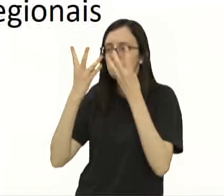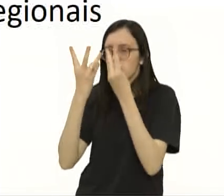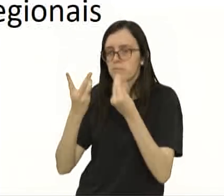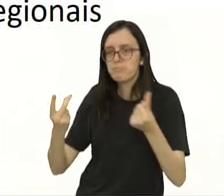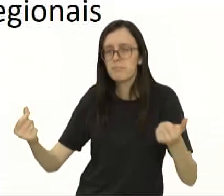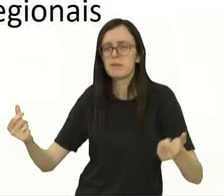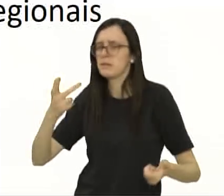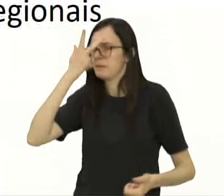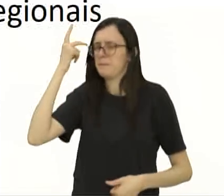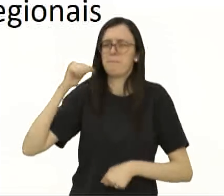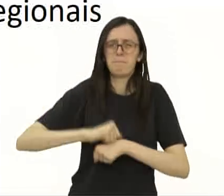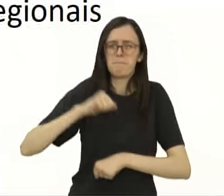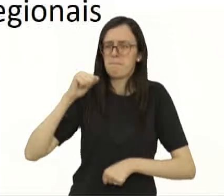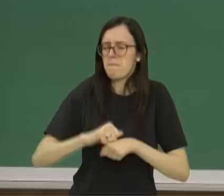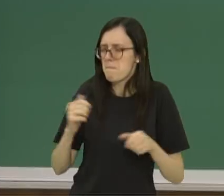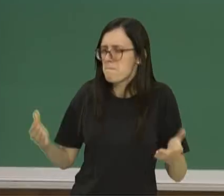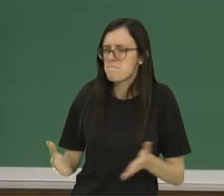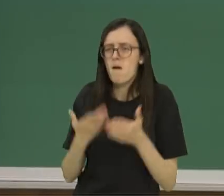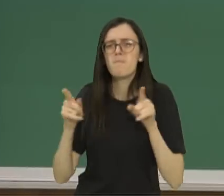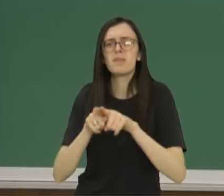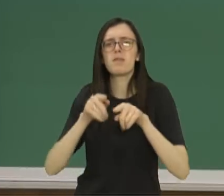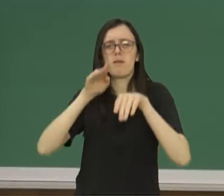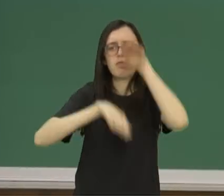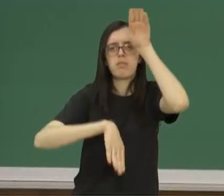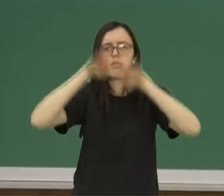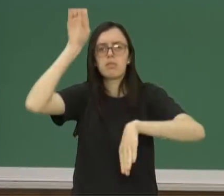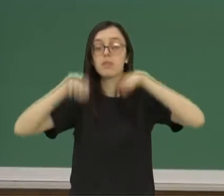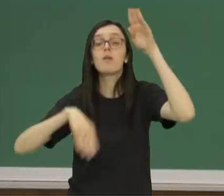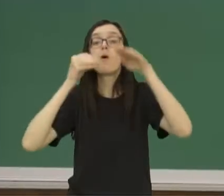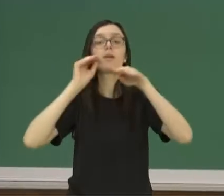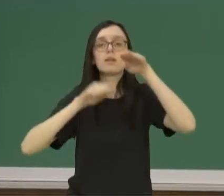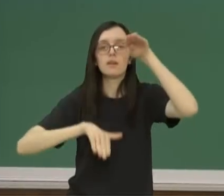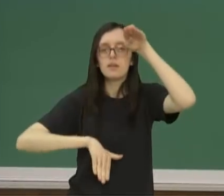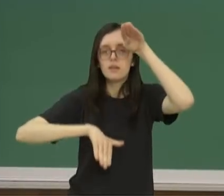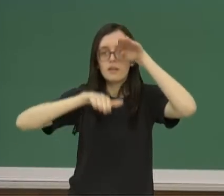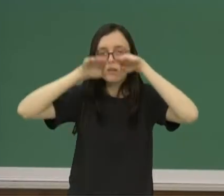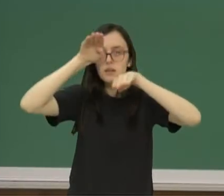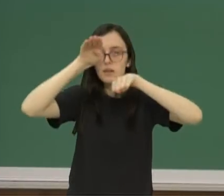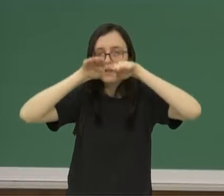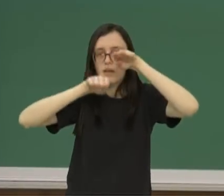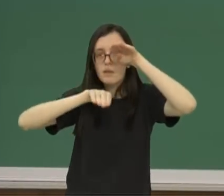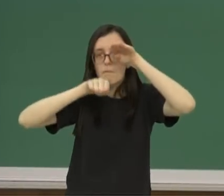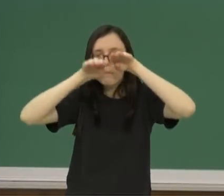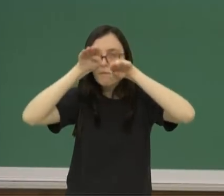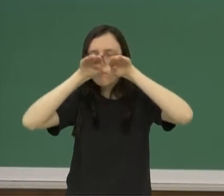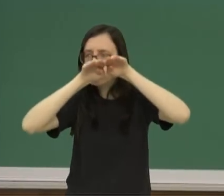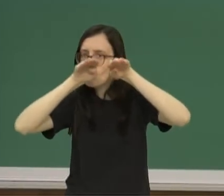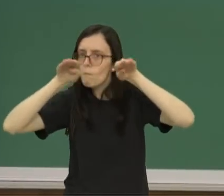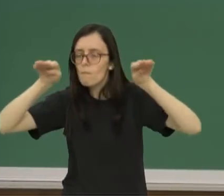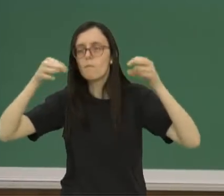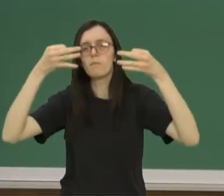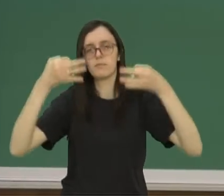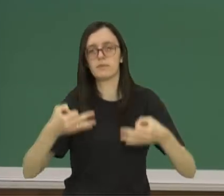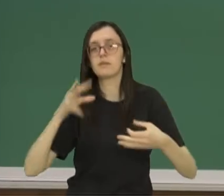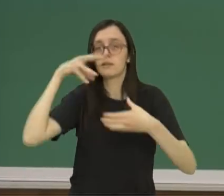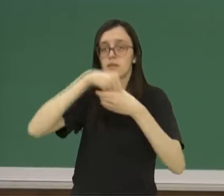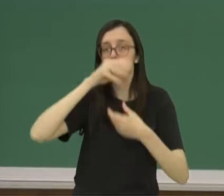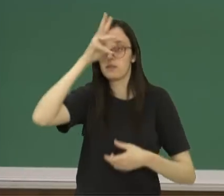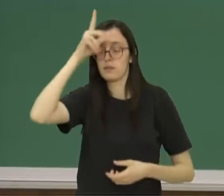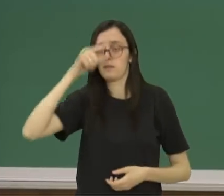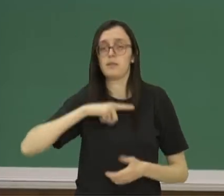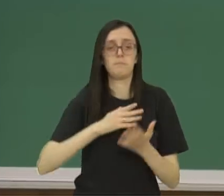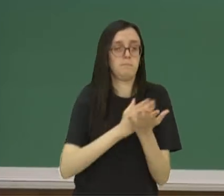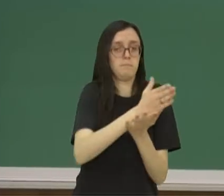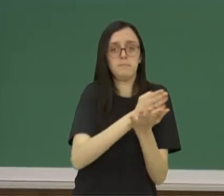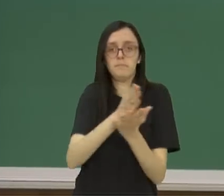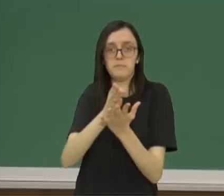e a redução das desigualdades sociais. Então, ela trabalha dentro da Amazônia Legal ali em várias frentes,